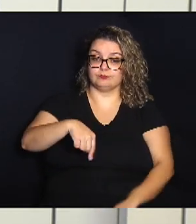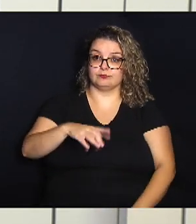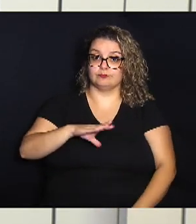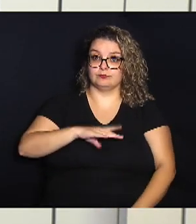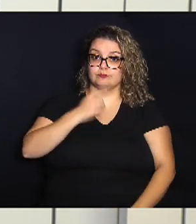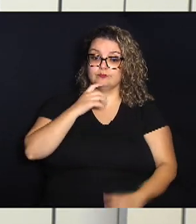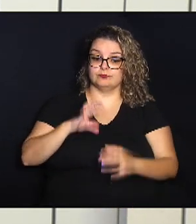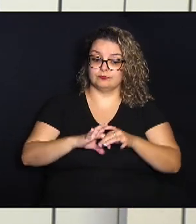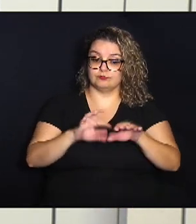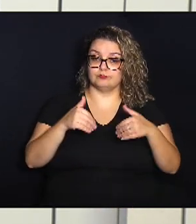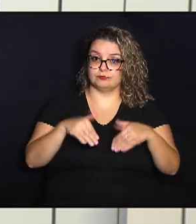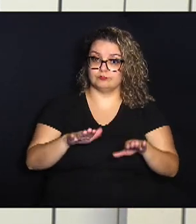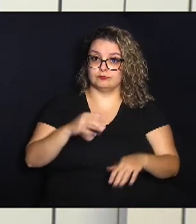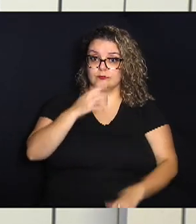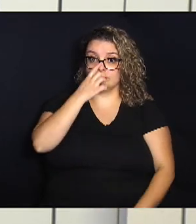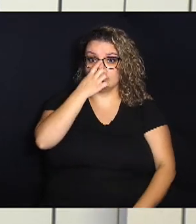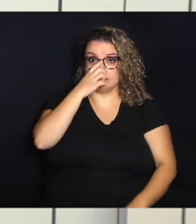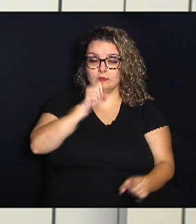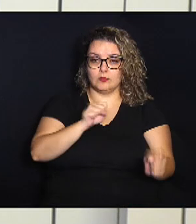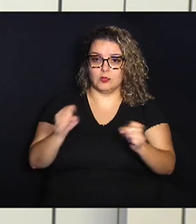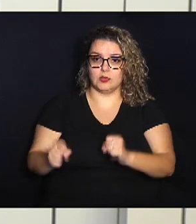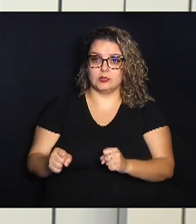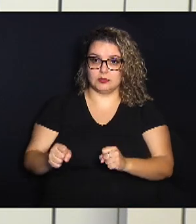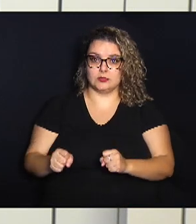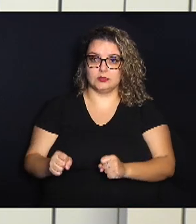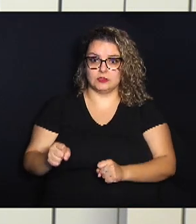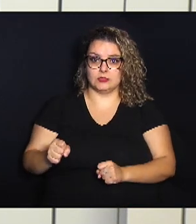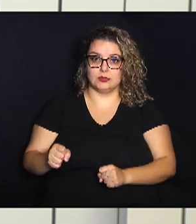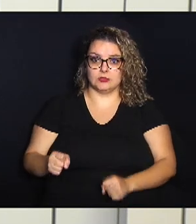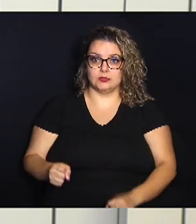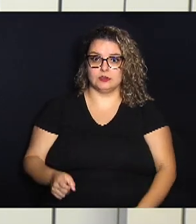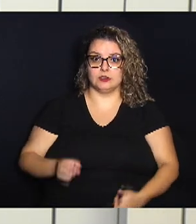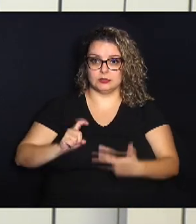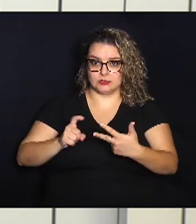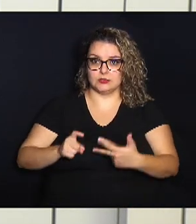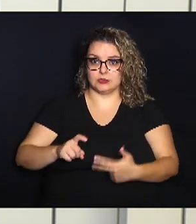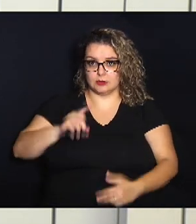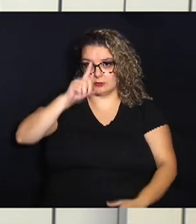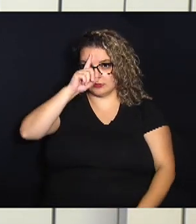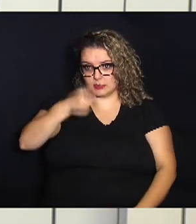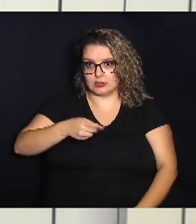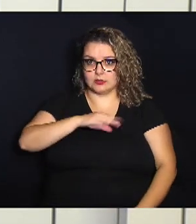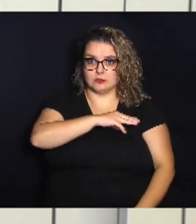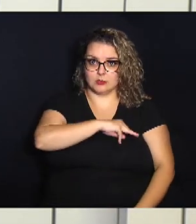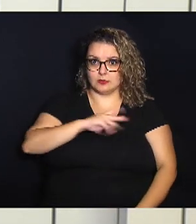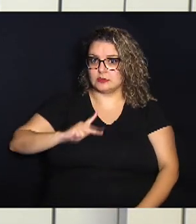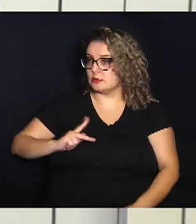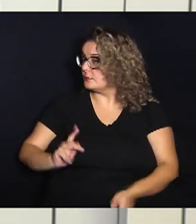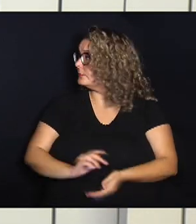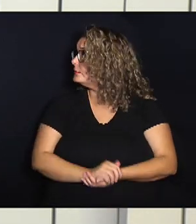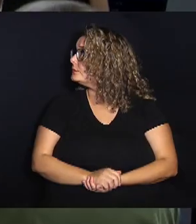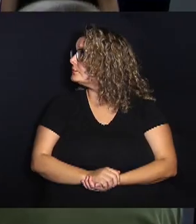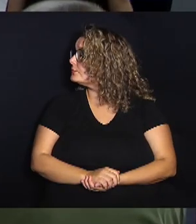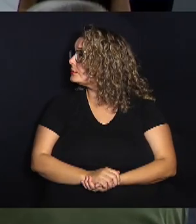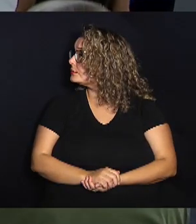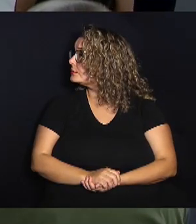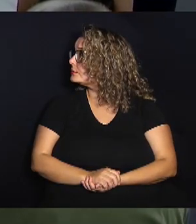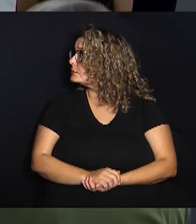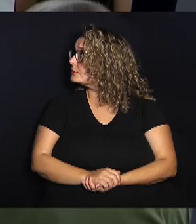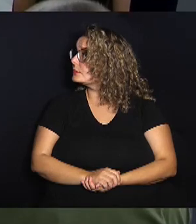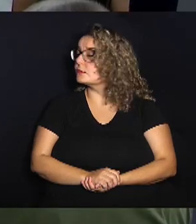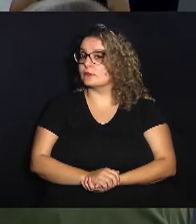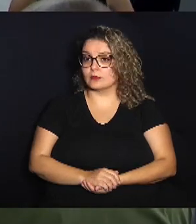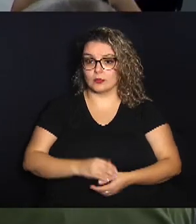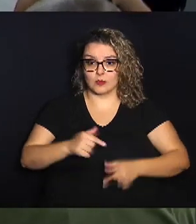Executivo determinou que casos identificados serão enviados para o Ministério Público. A